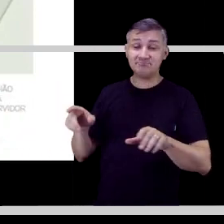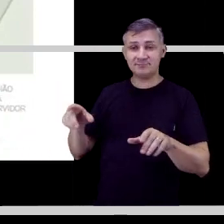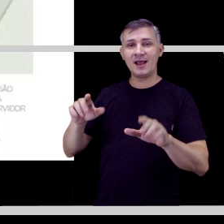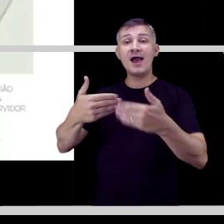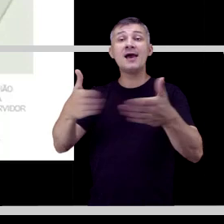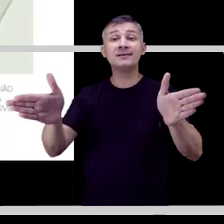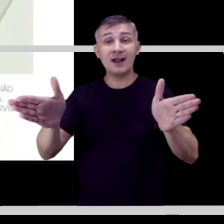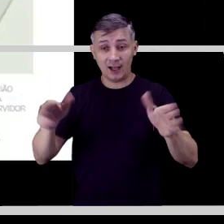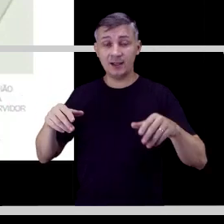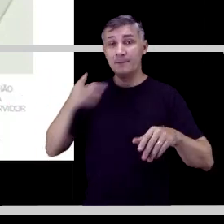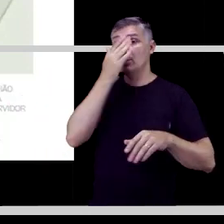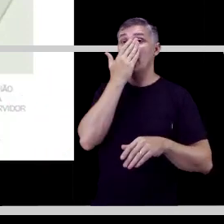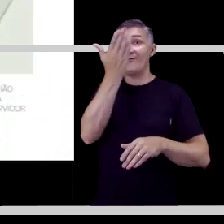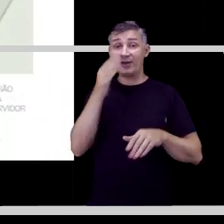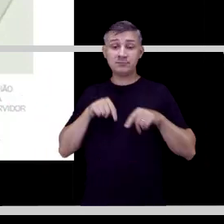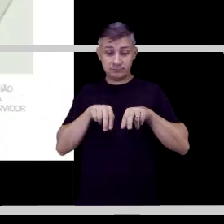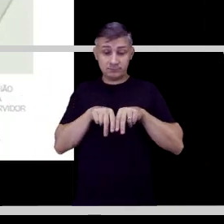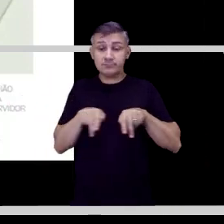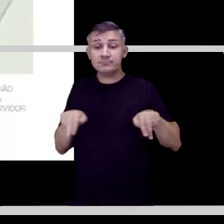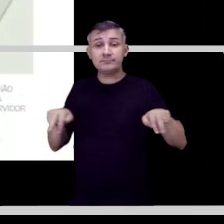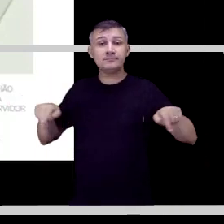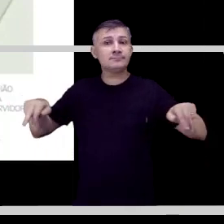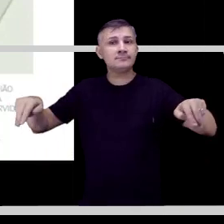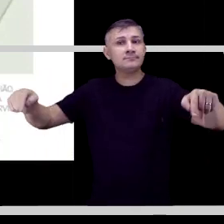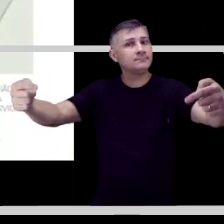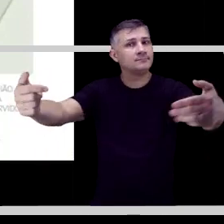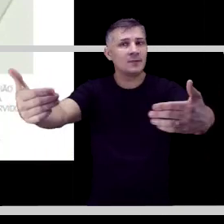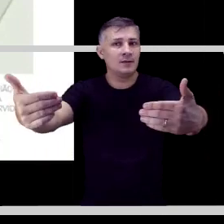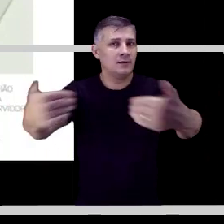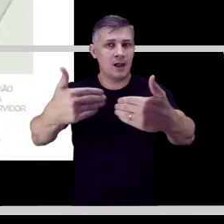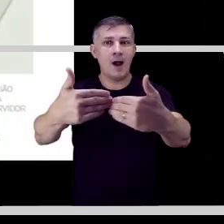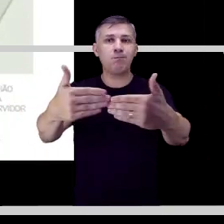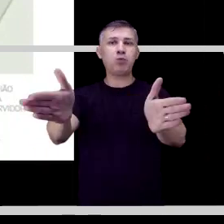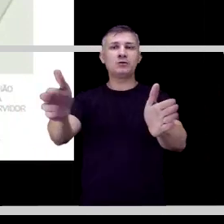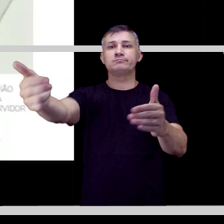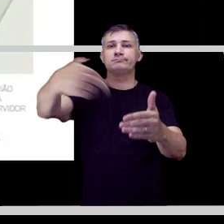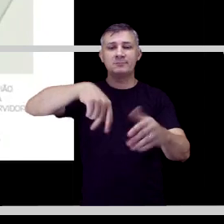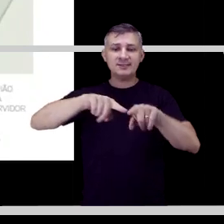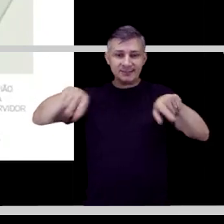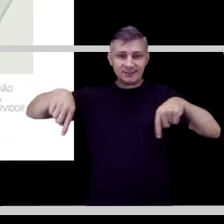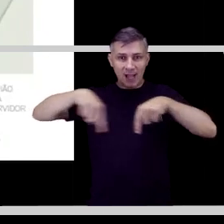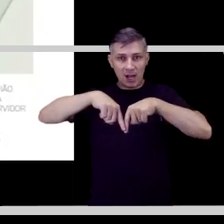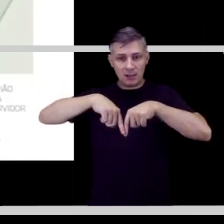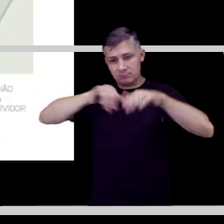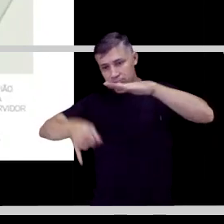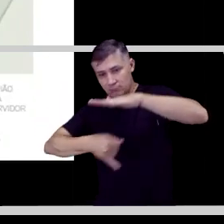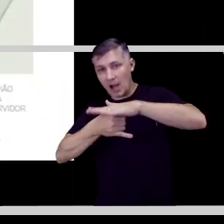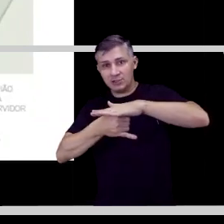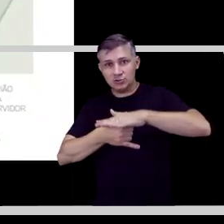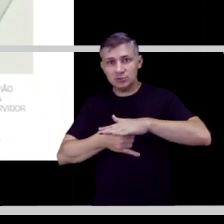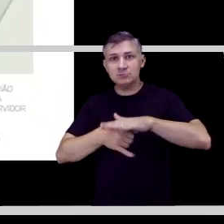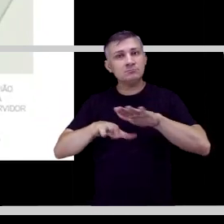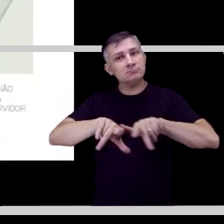uma praça muito generosa, um pátio interno, que recebe as pessoas, acolhe elas e conduz elas até o hall, que leva as pessoas à